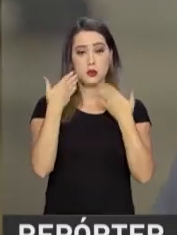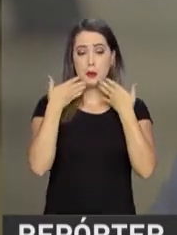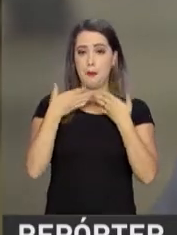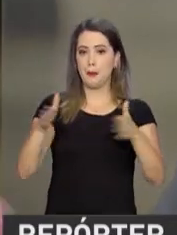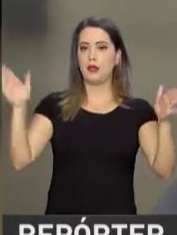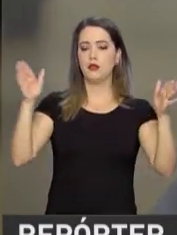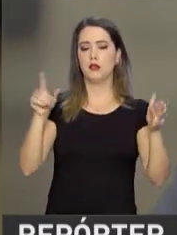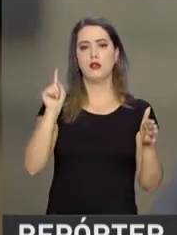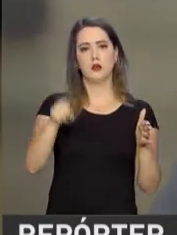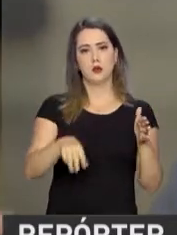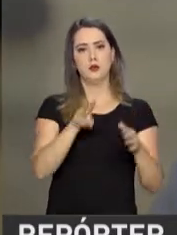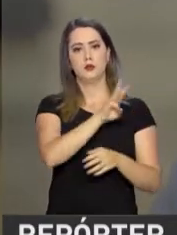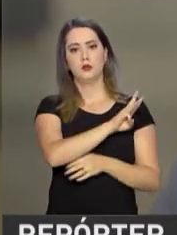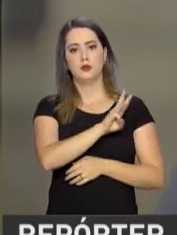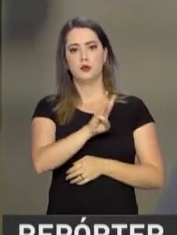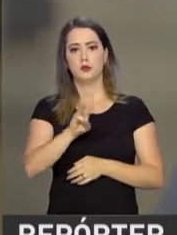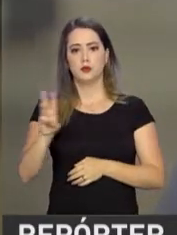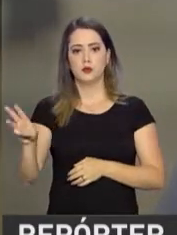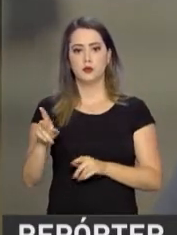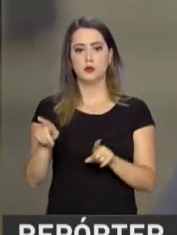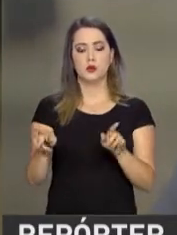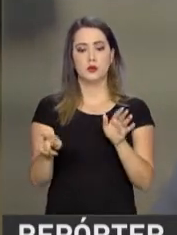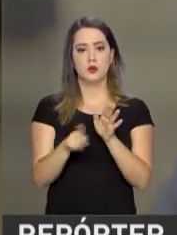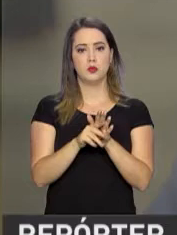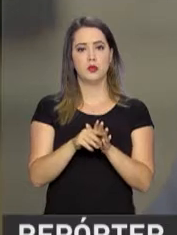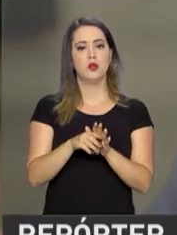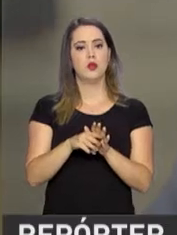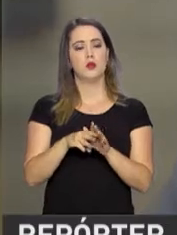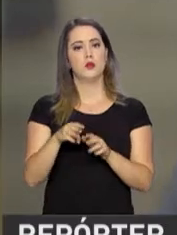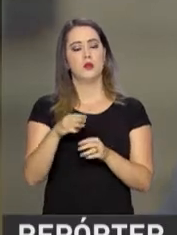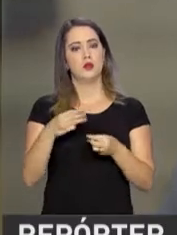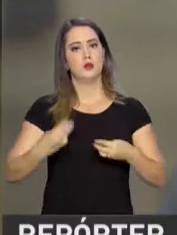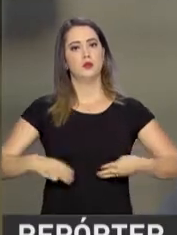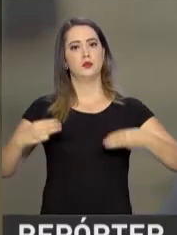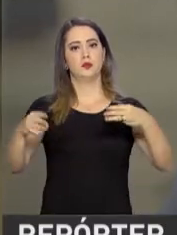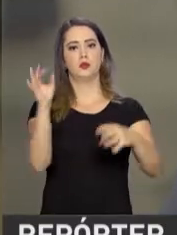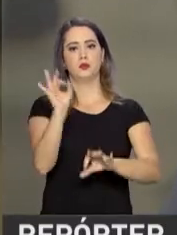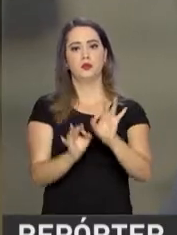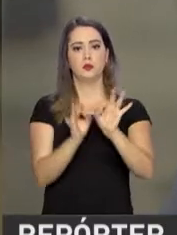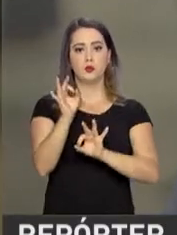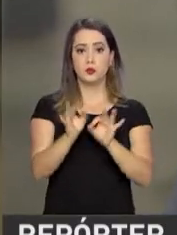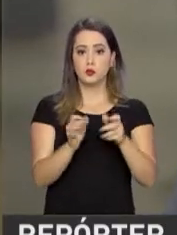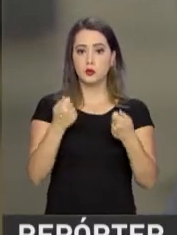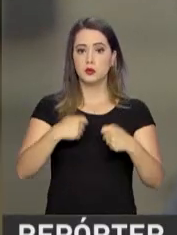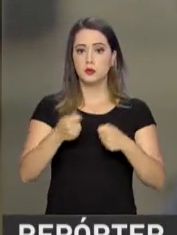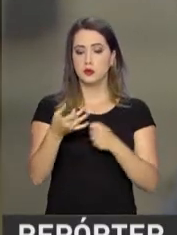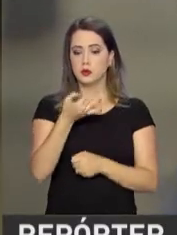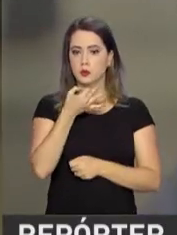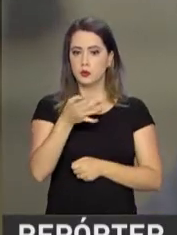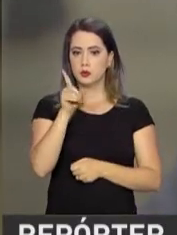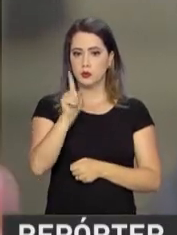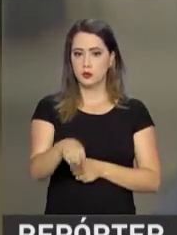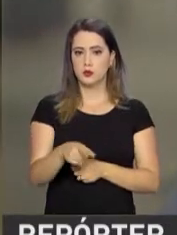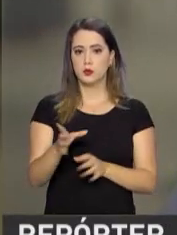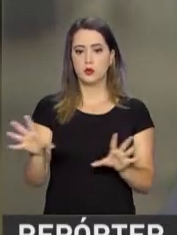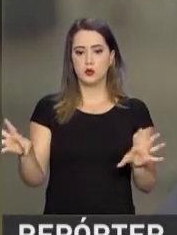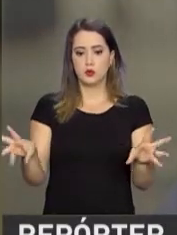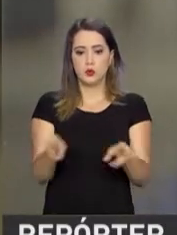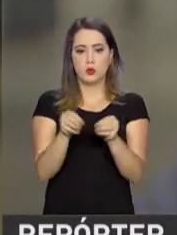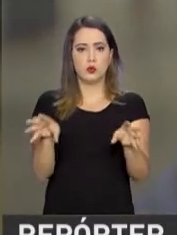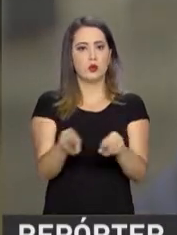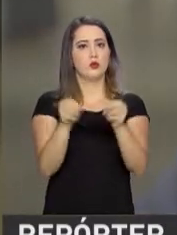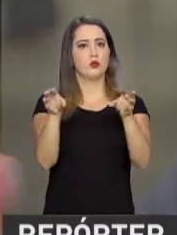a uma página no ministério do planejamento que as pessoas podem apresentar as suas sugestões essas sugestões serão consolidadas